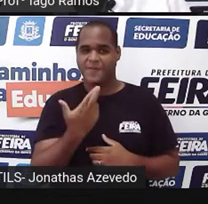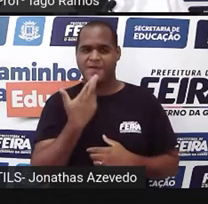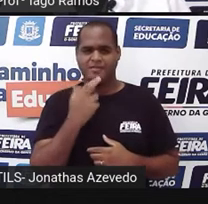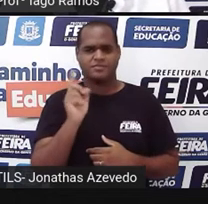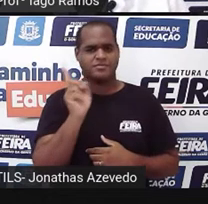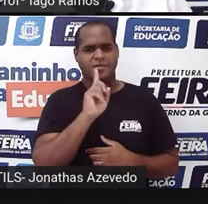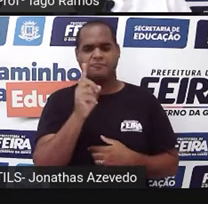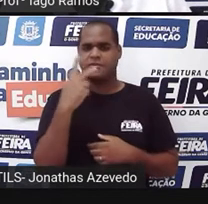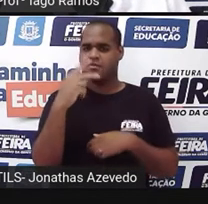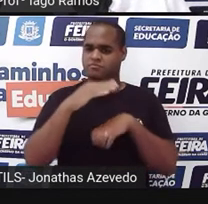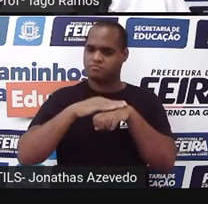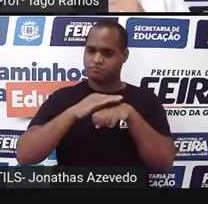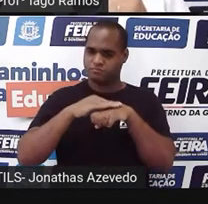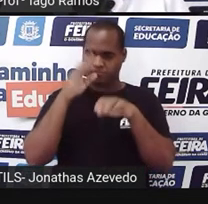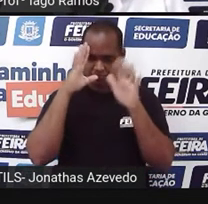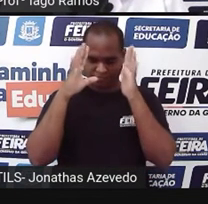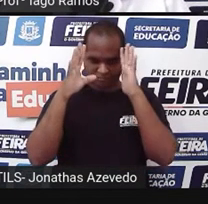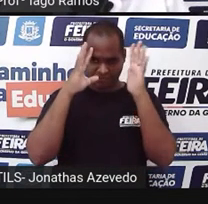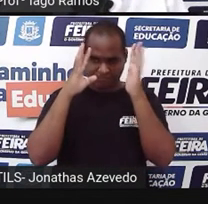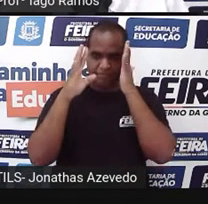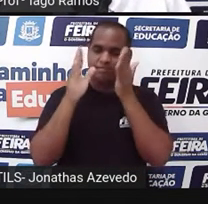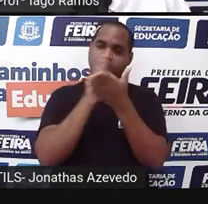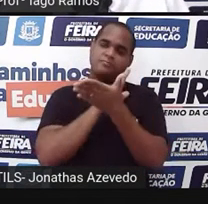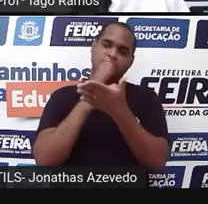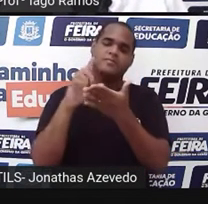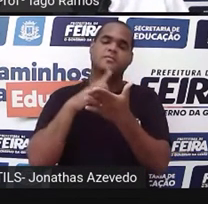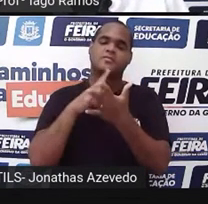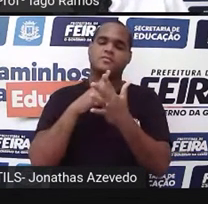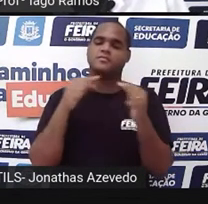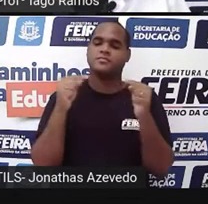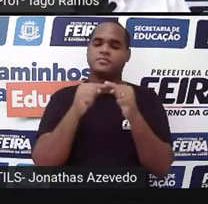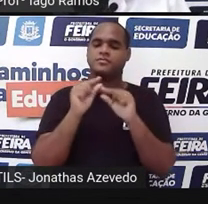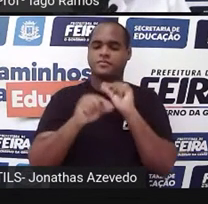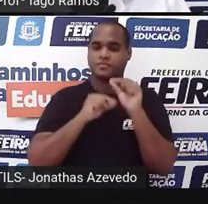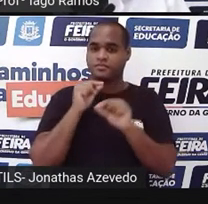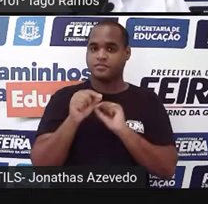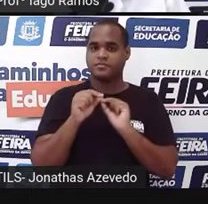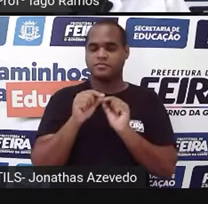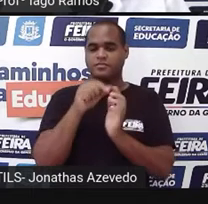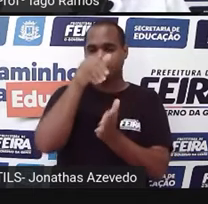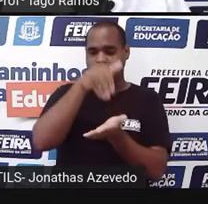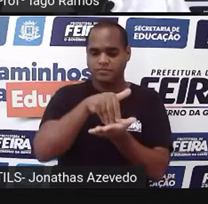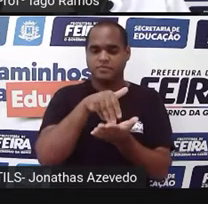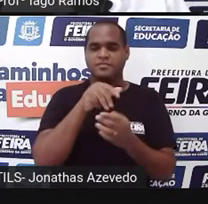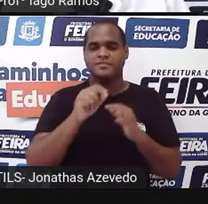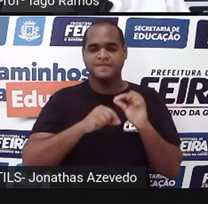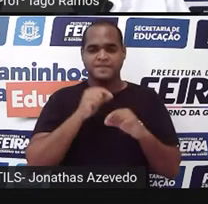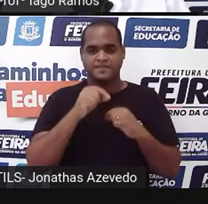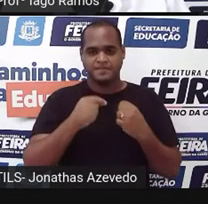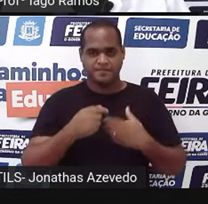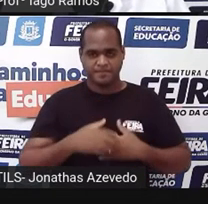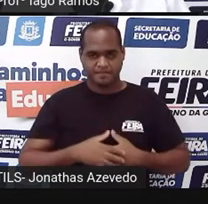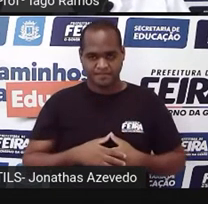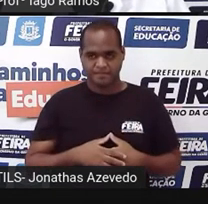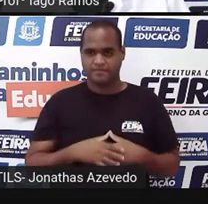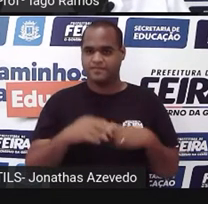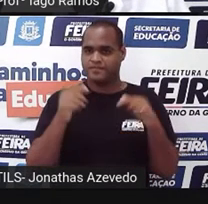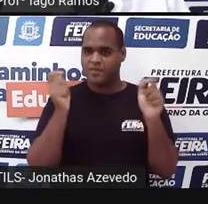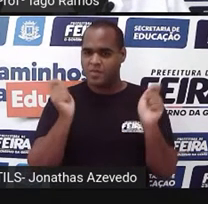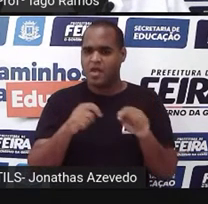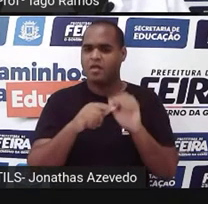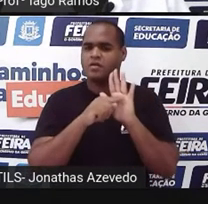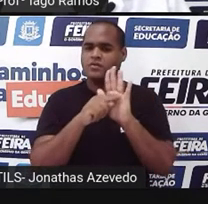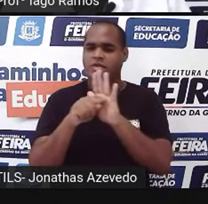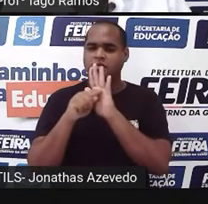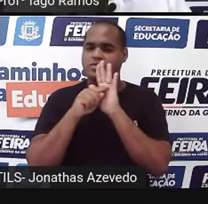aqui não é para você pensar mesmo aí em algum momento sobre o que é o infinito e para te ajudar a